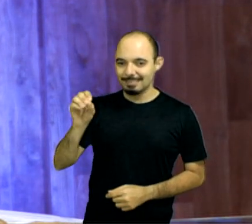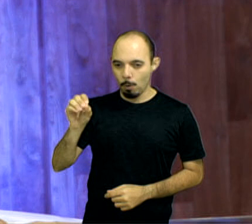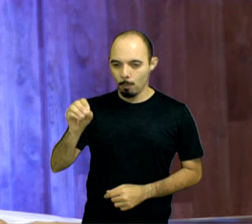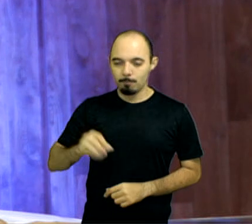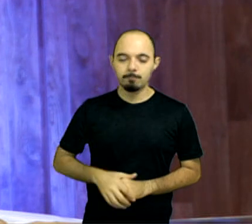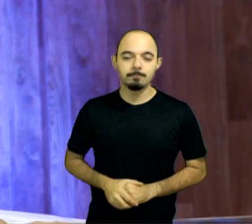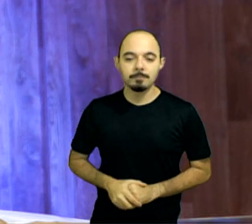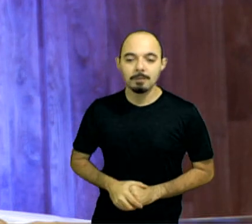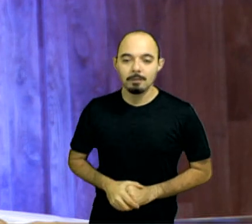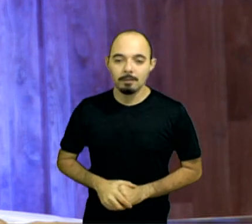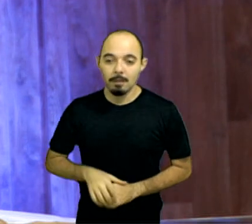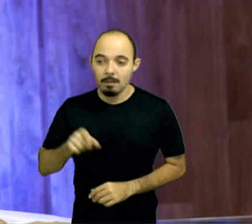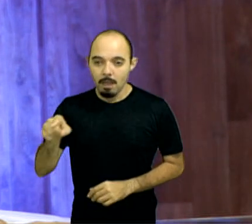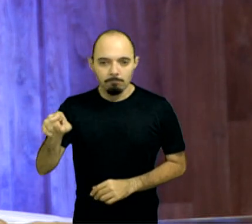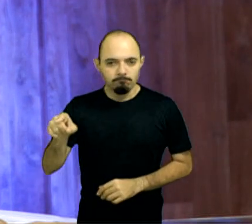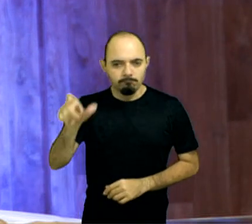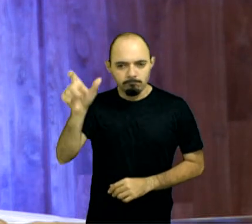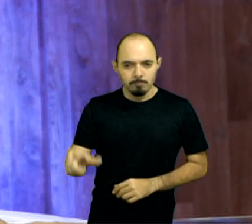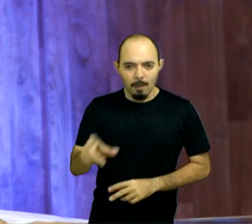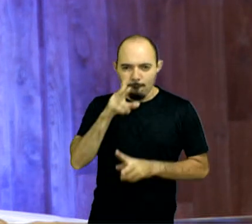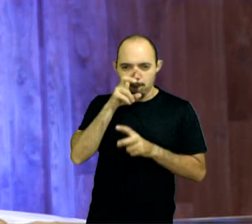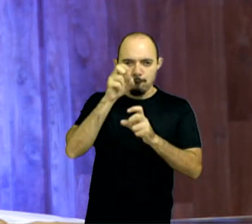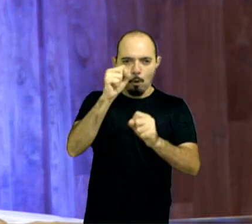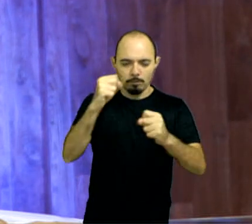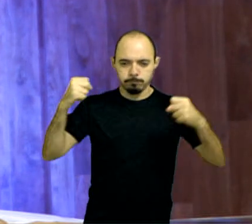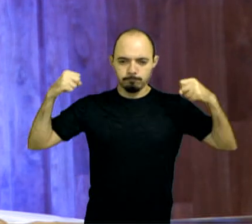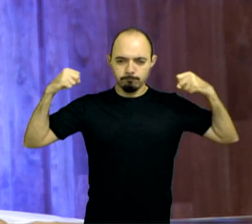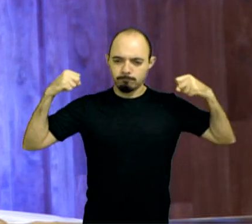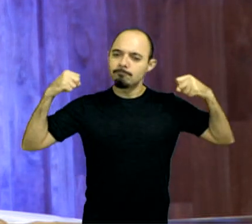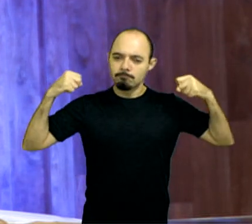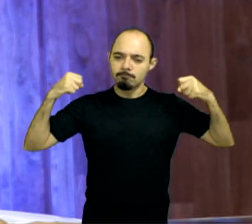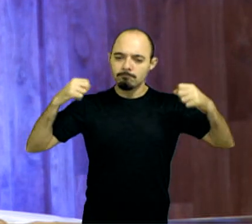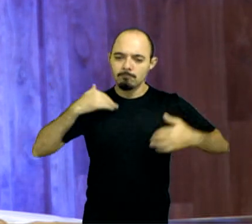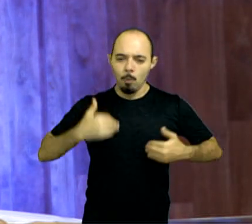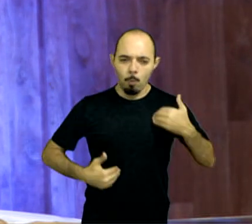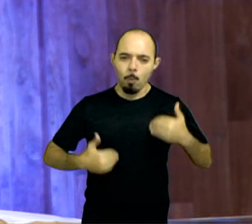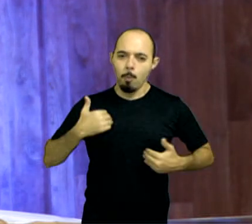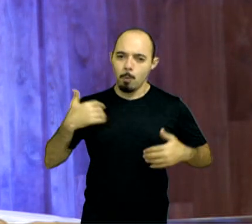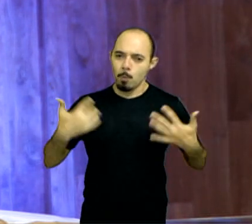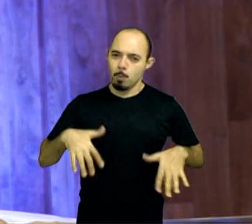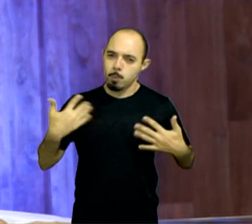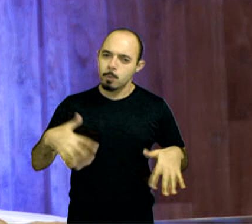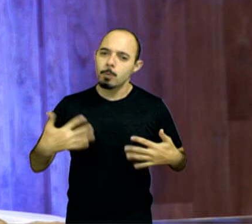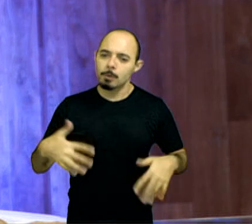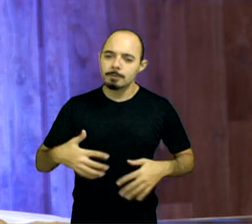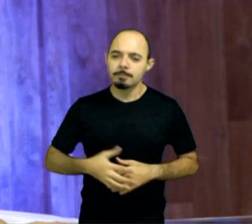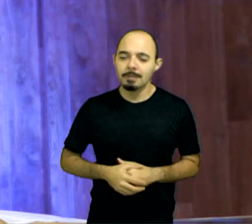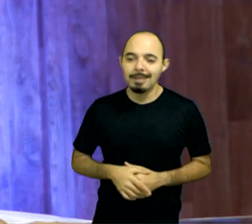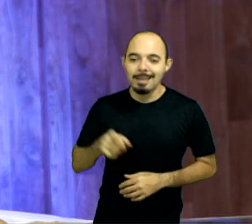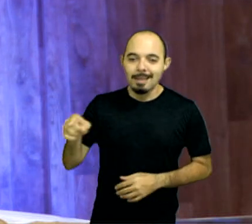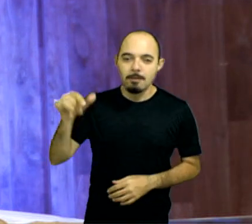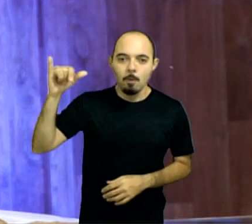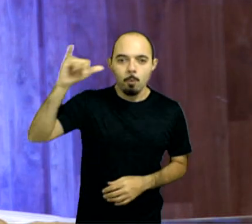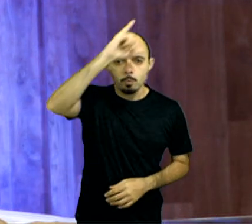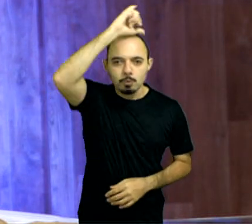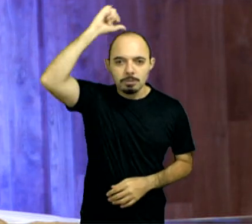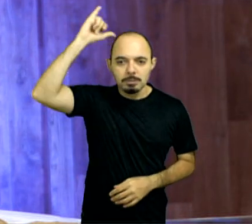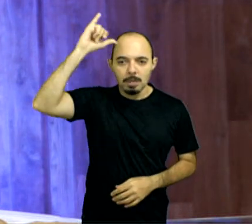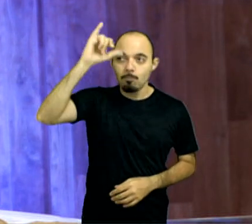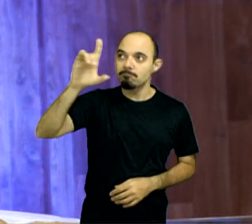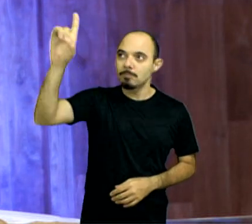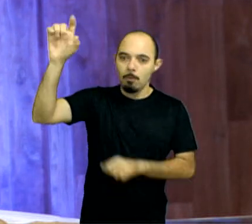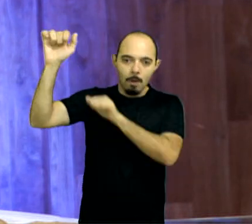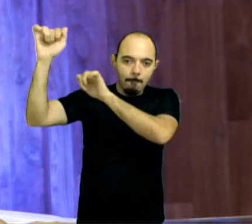trata de força física extraordinária. Debaixo da unção divina, ele realizou 7